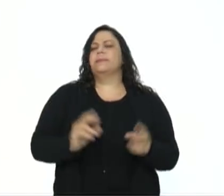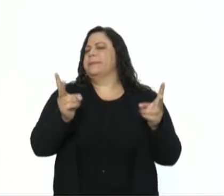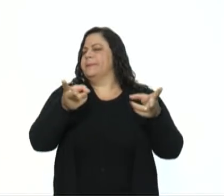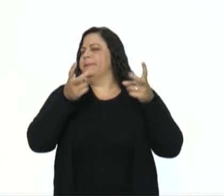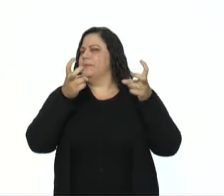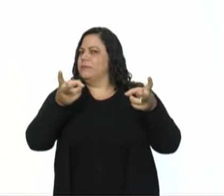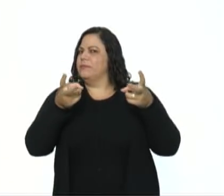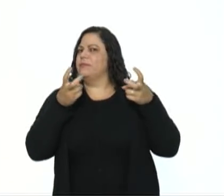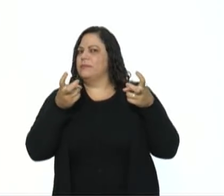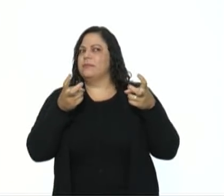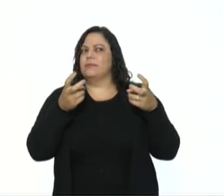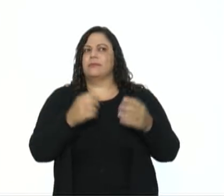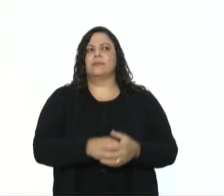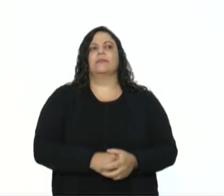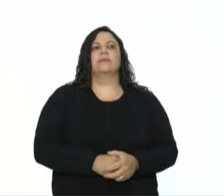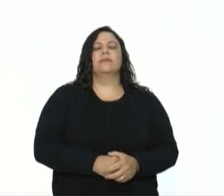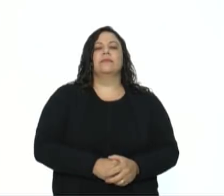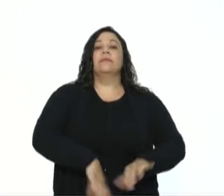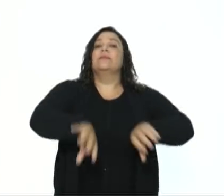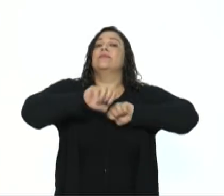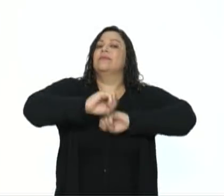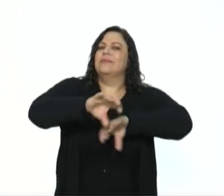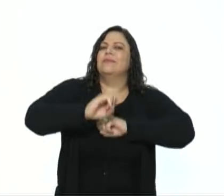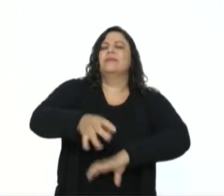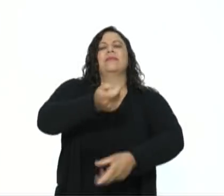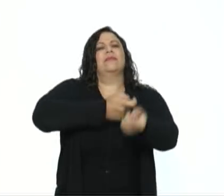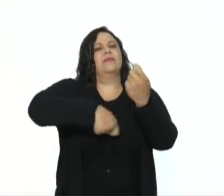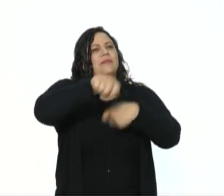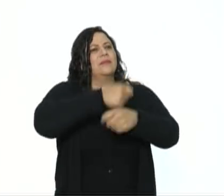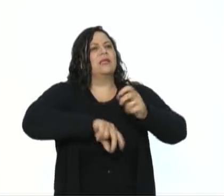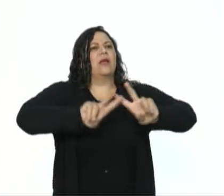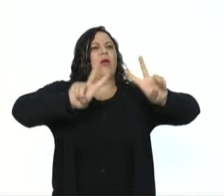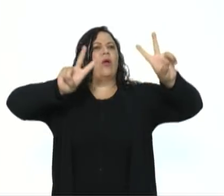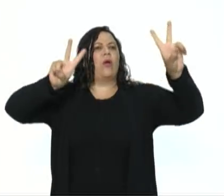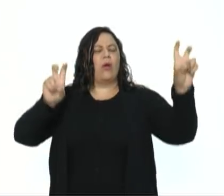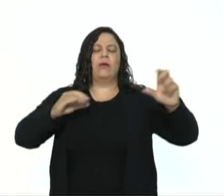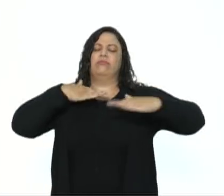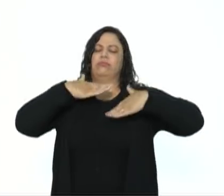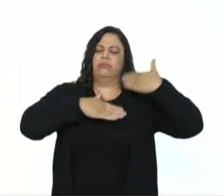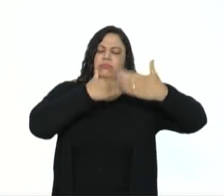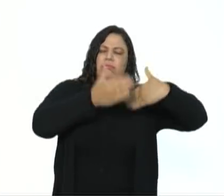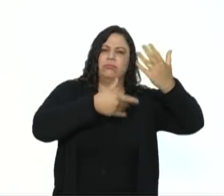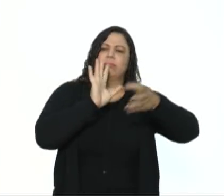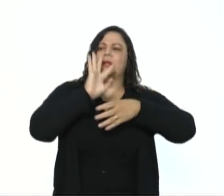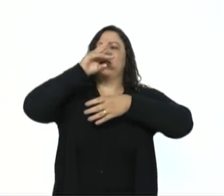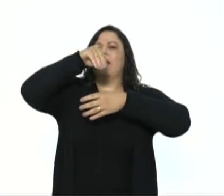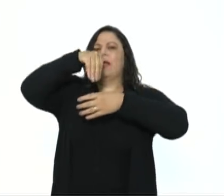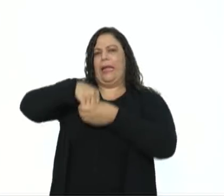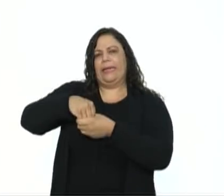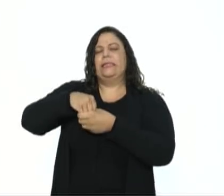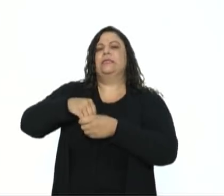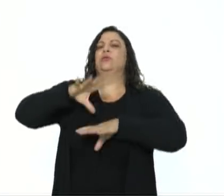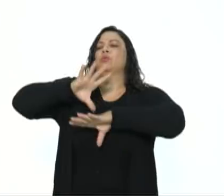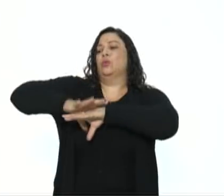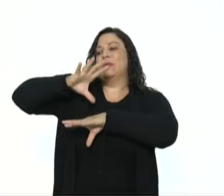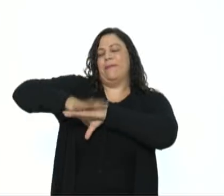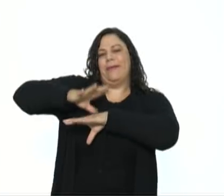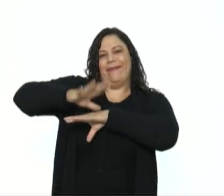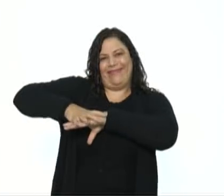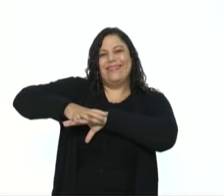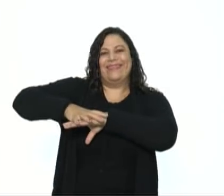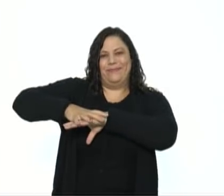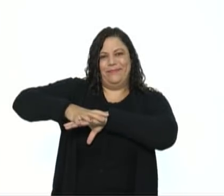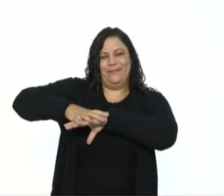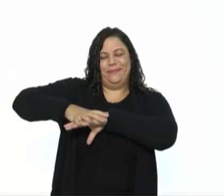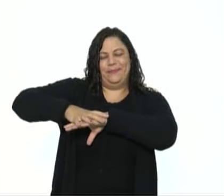Observe, abre aspas, a educação financeira é um dos temas a serem desenvolvidos dentro do componente curricular matemática, fecha aspas.